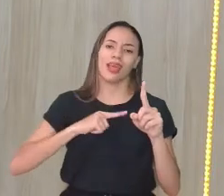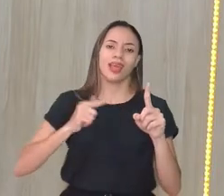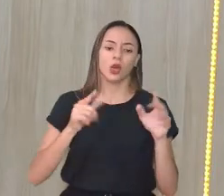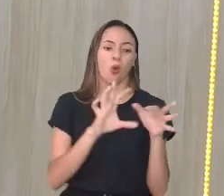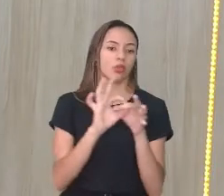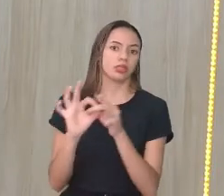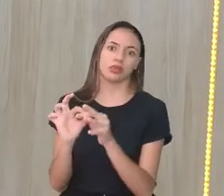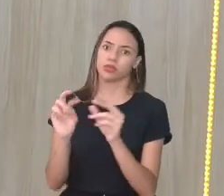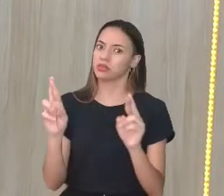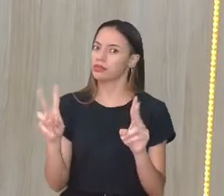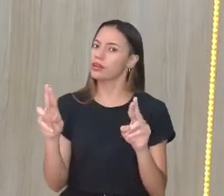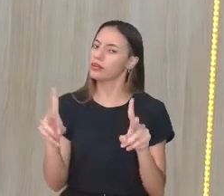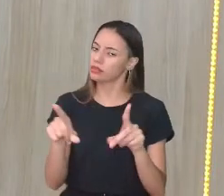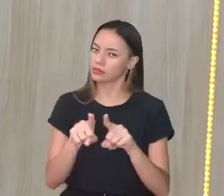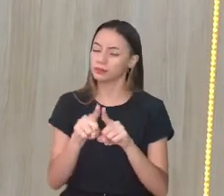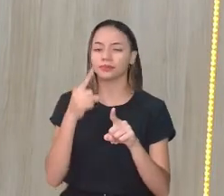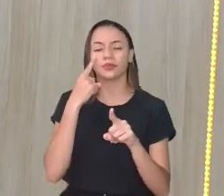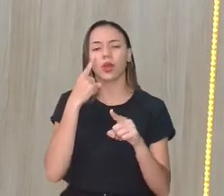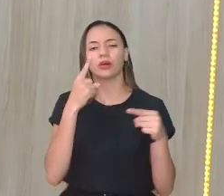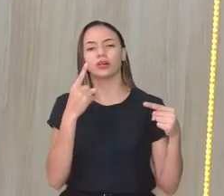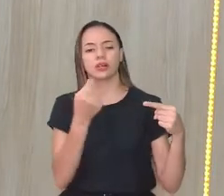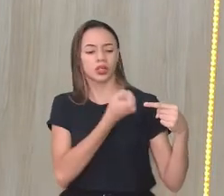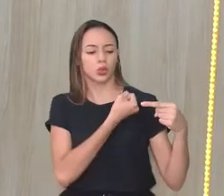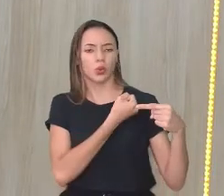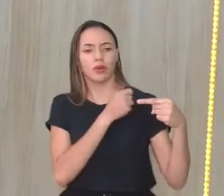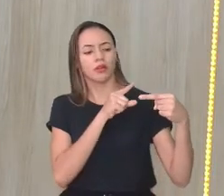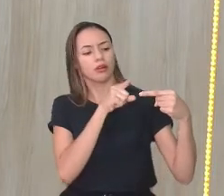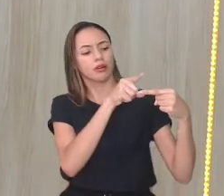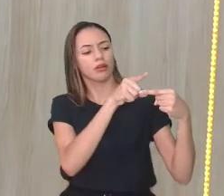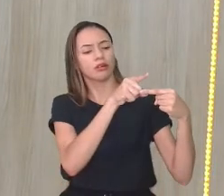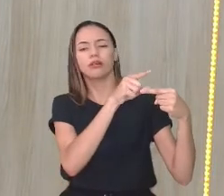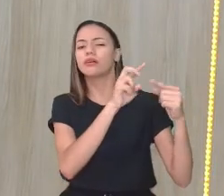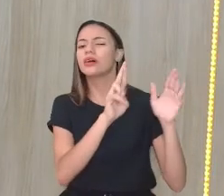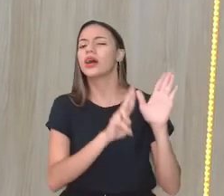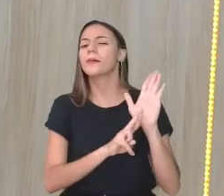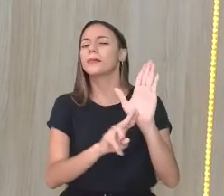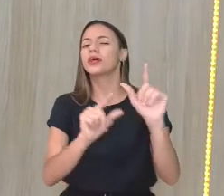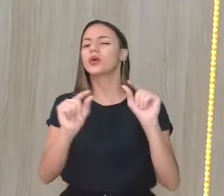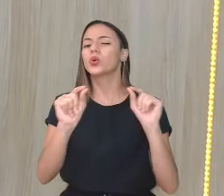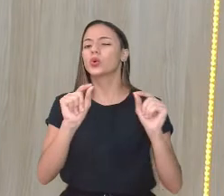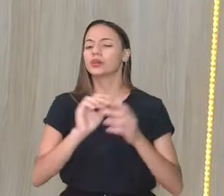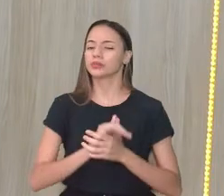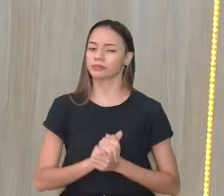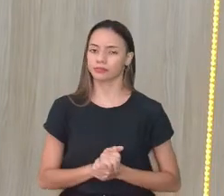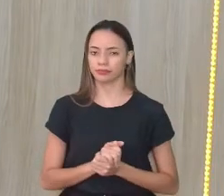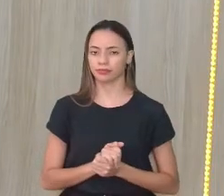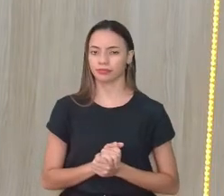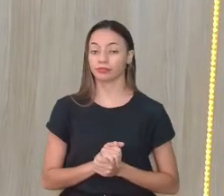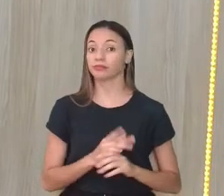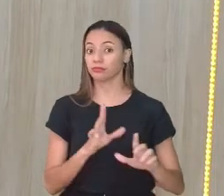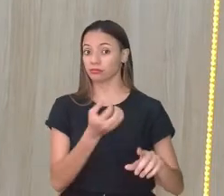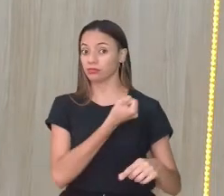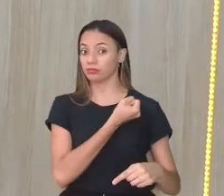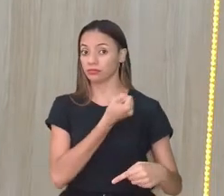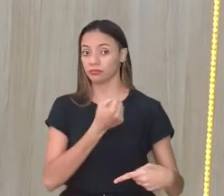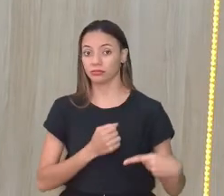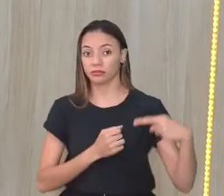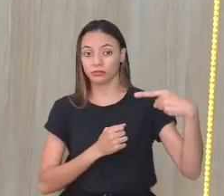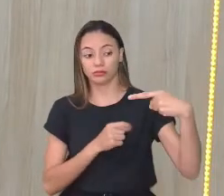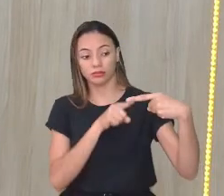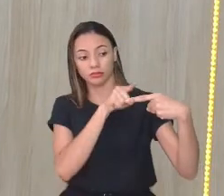bom? E o número de cima? O que é que o número de cima vai representar? O número de cima, ele representa